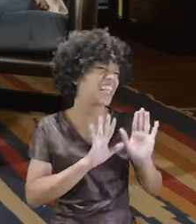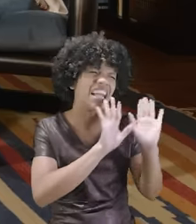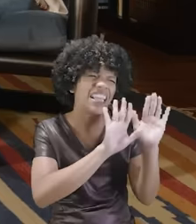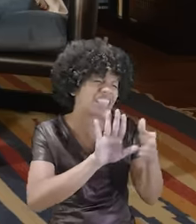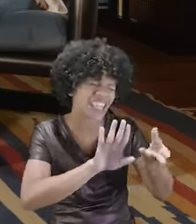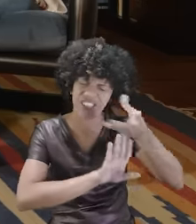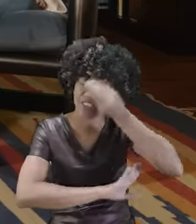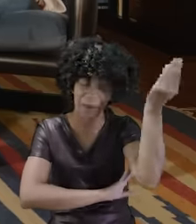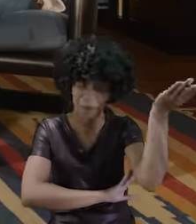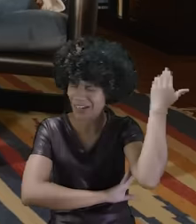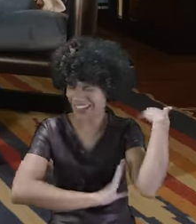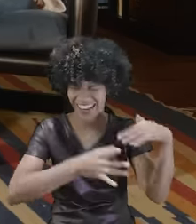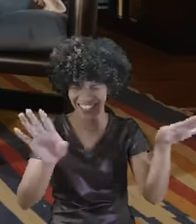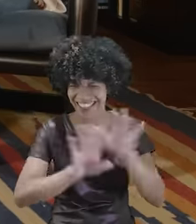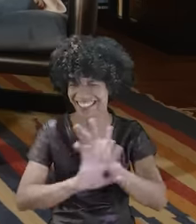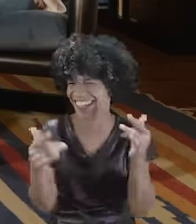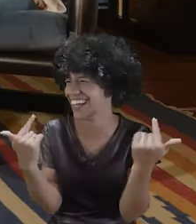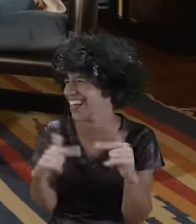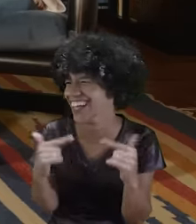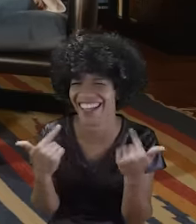deixa pra trás e